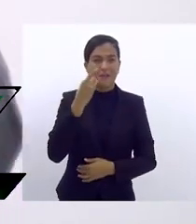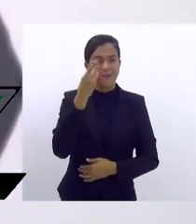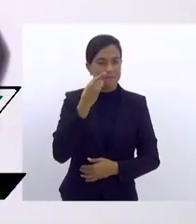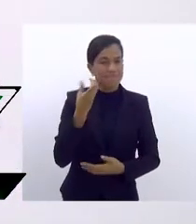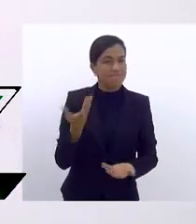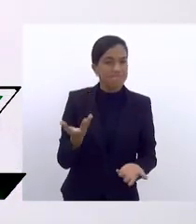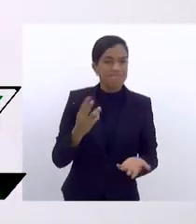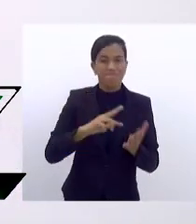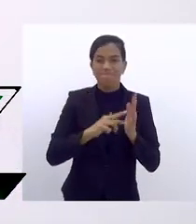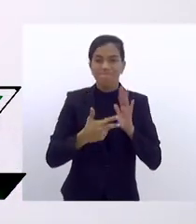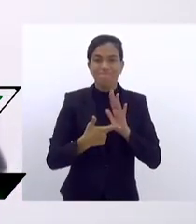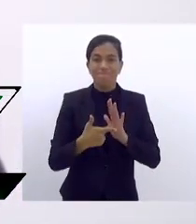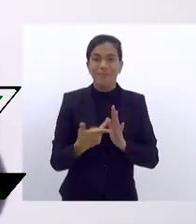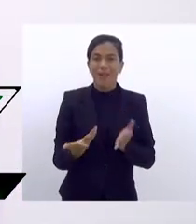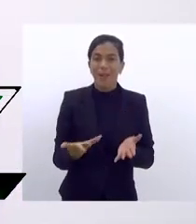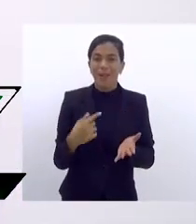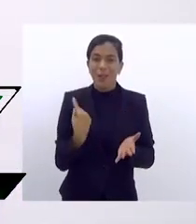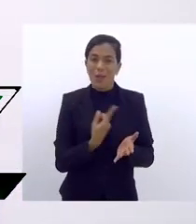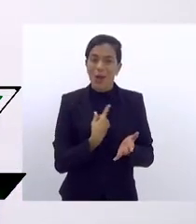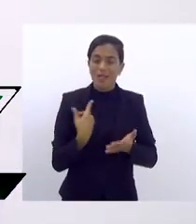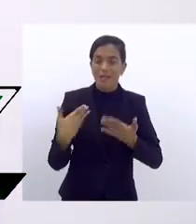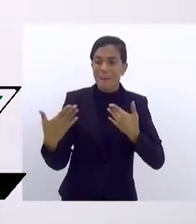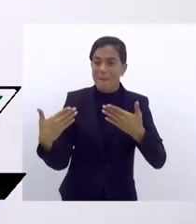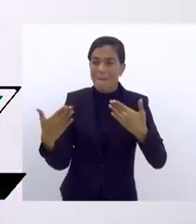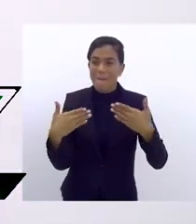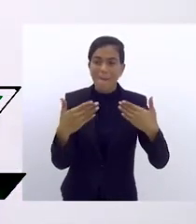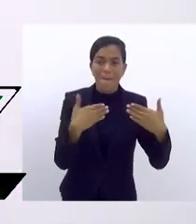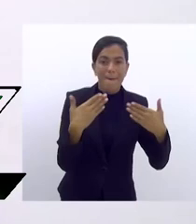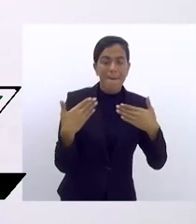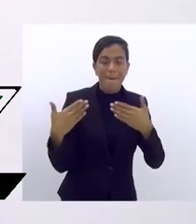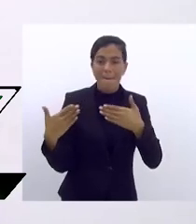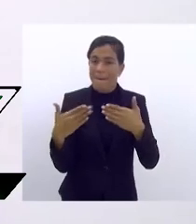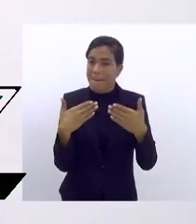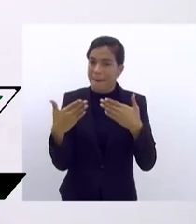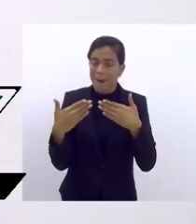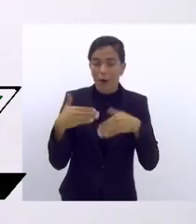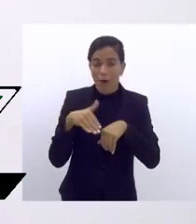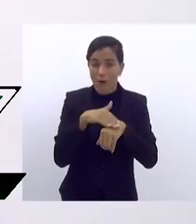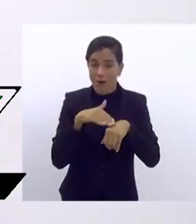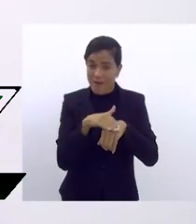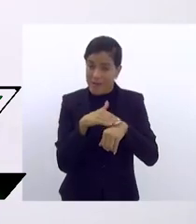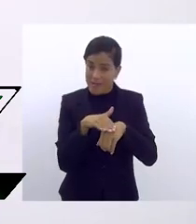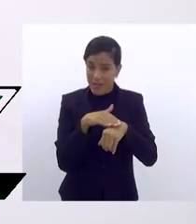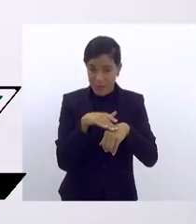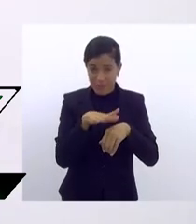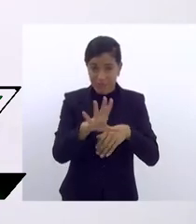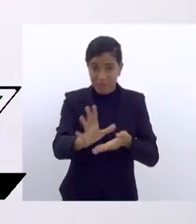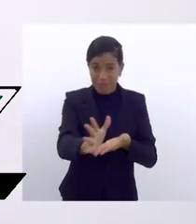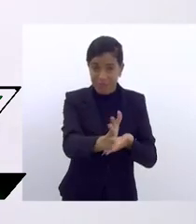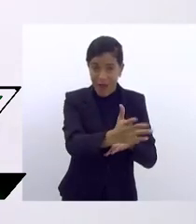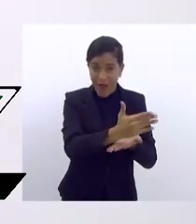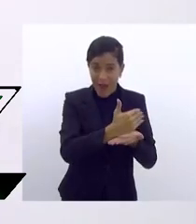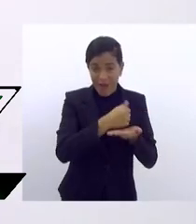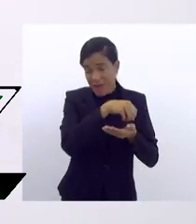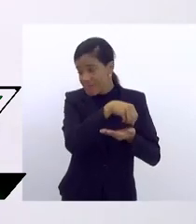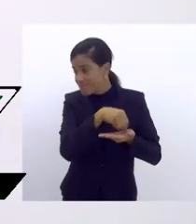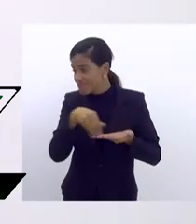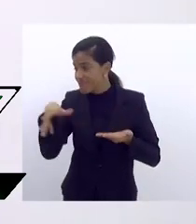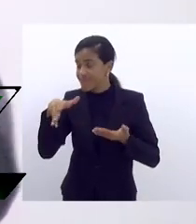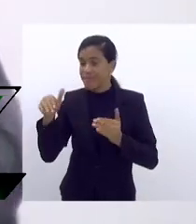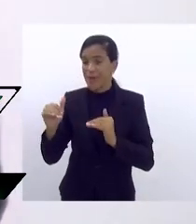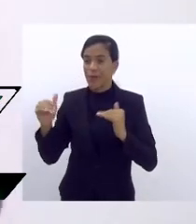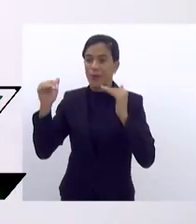que o que nós estamos aqui conversando e que está sendo falado aqui vai ser levado às autoridades